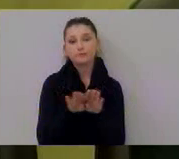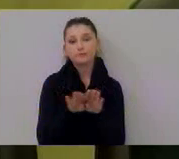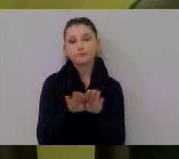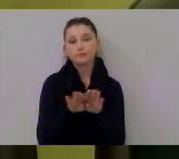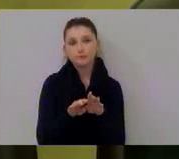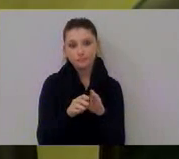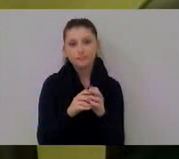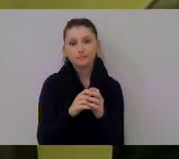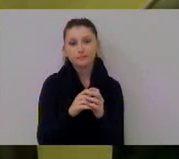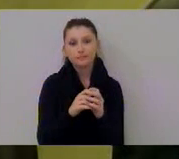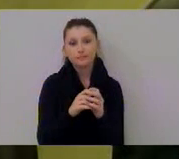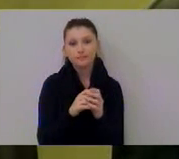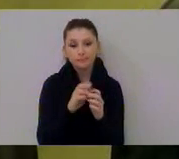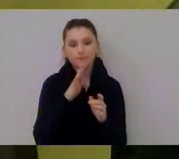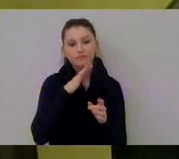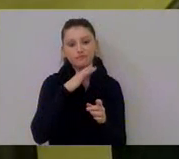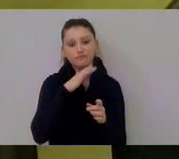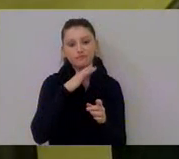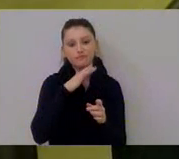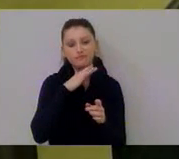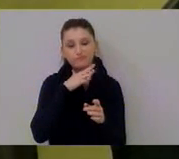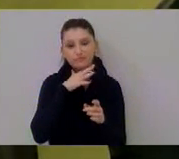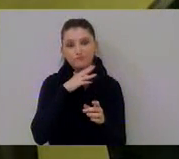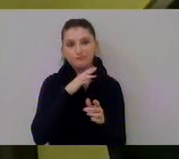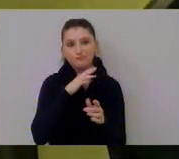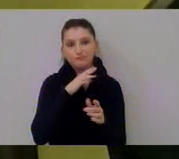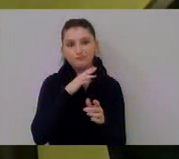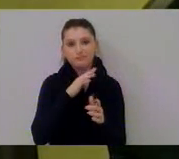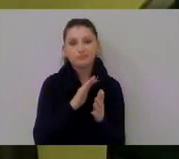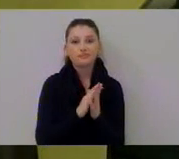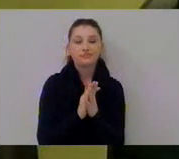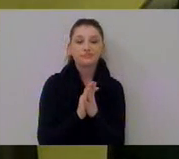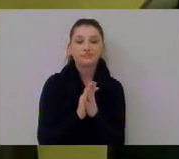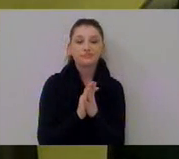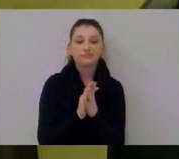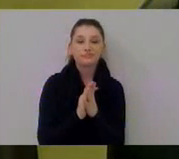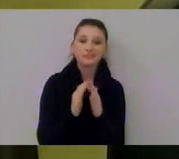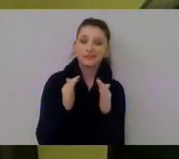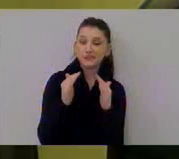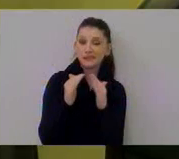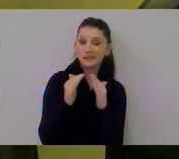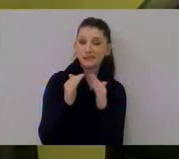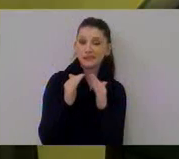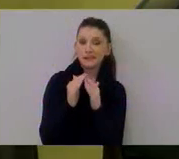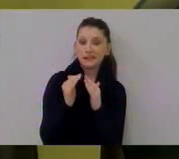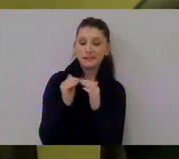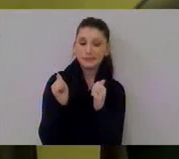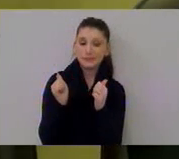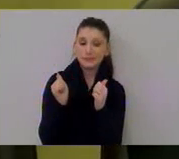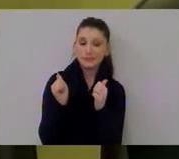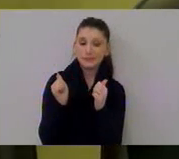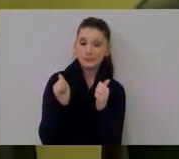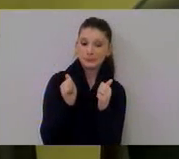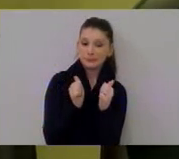Morar perto de um local como esse que vocês